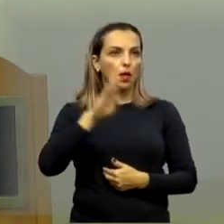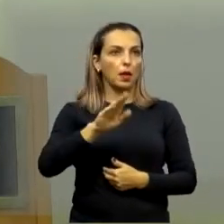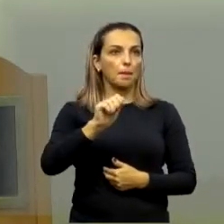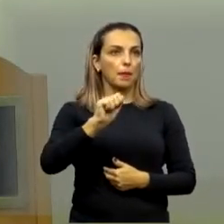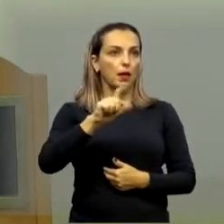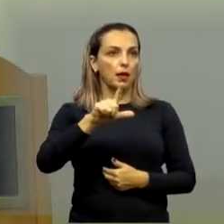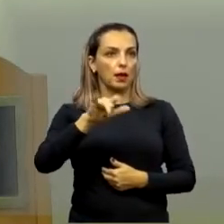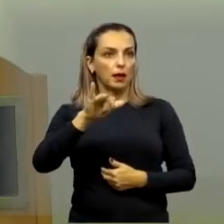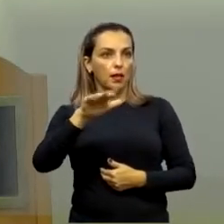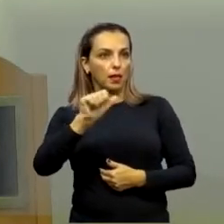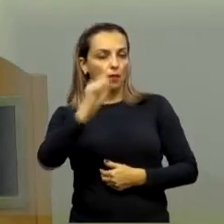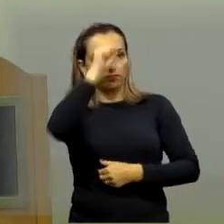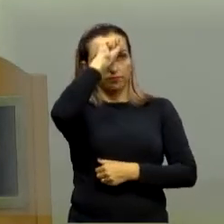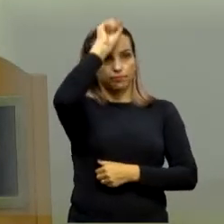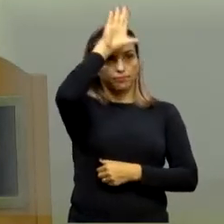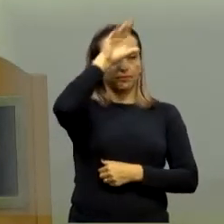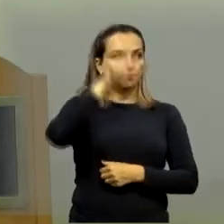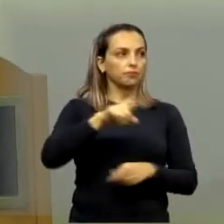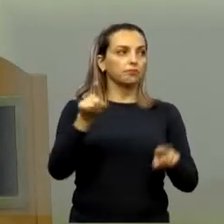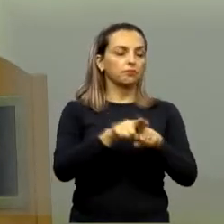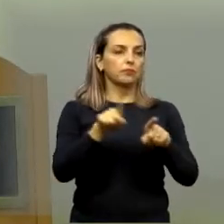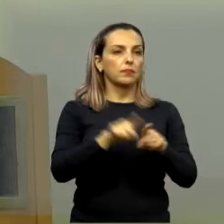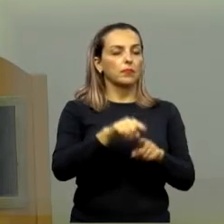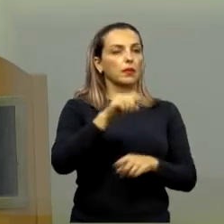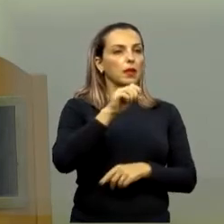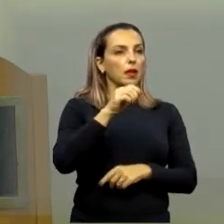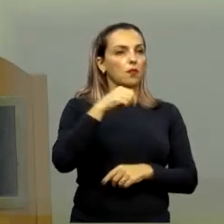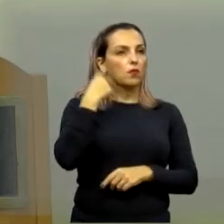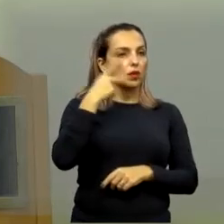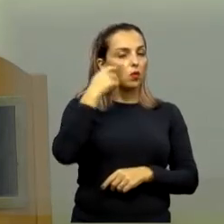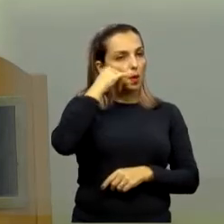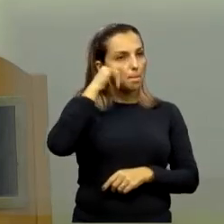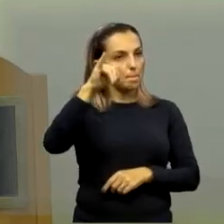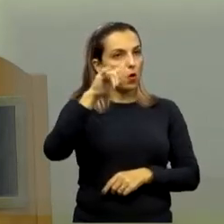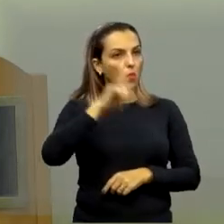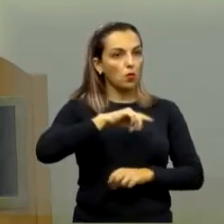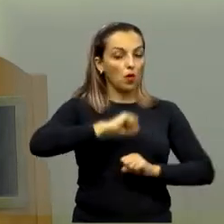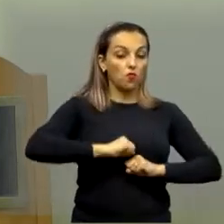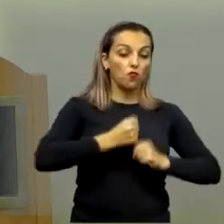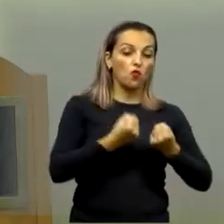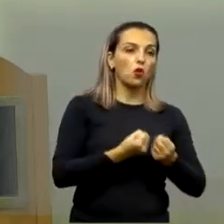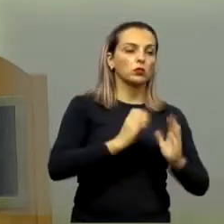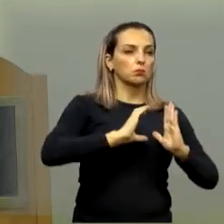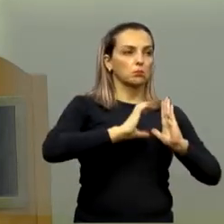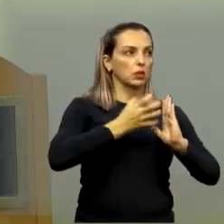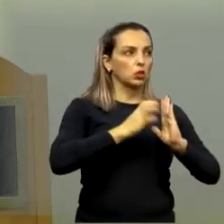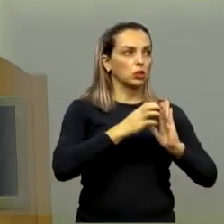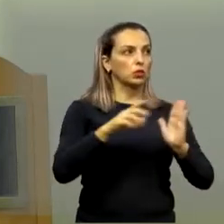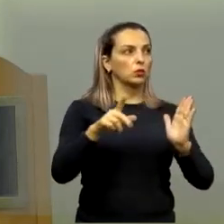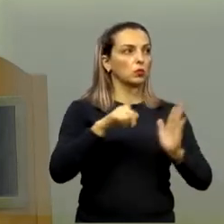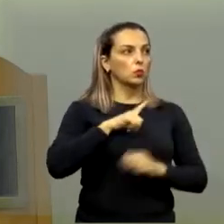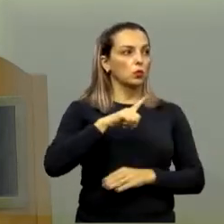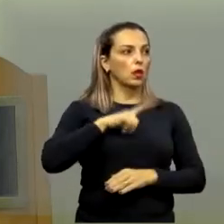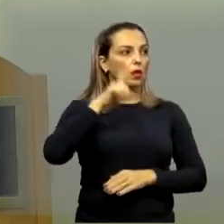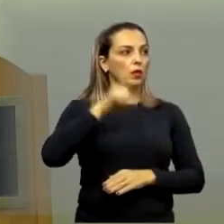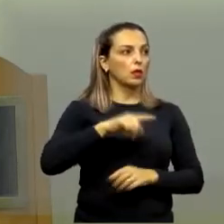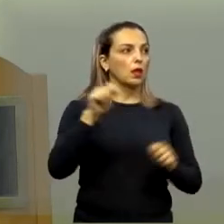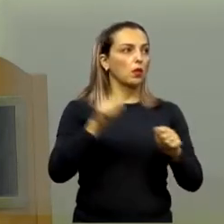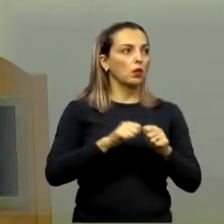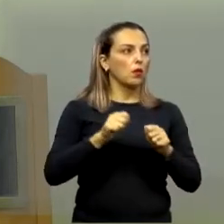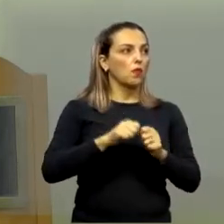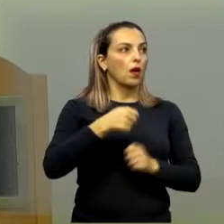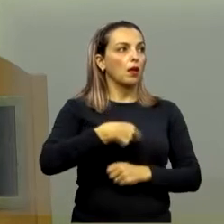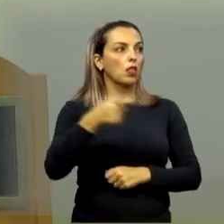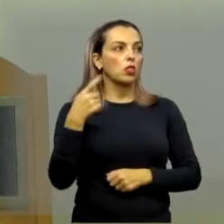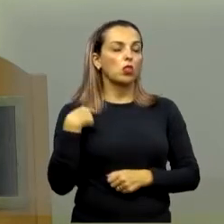do PMDB o Marcelo Barbieri o boi do nosso partido a força que nós temos e o que eles fazem por nós lá São Paulo e